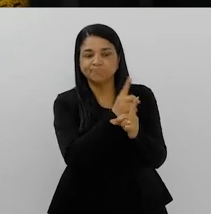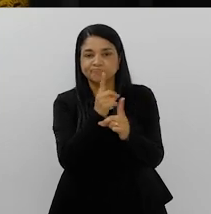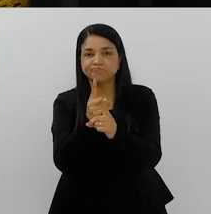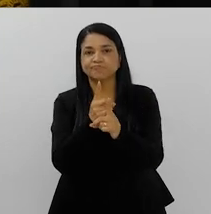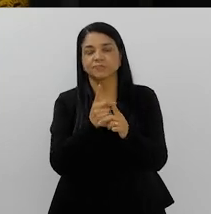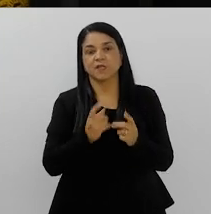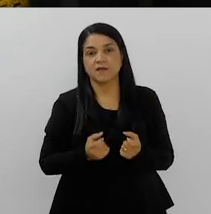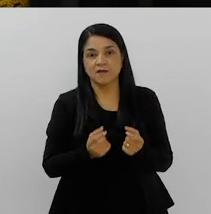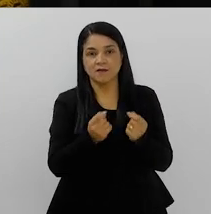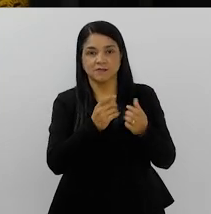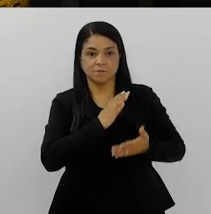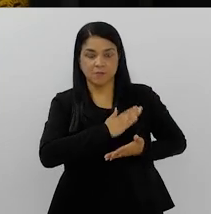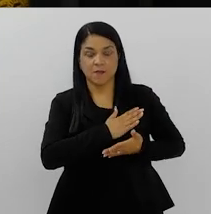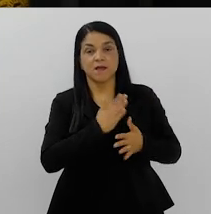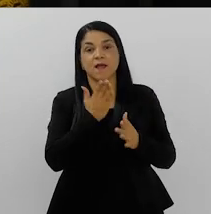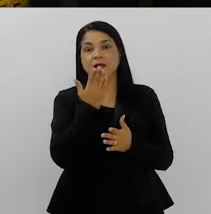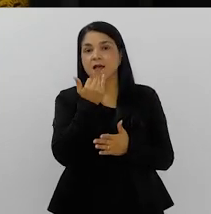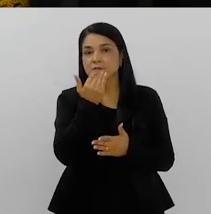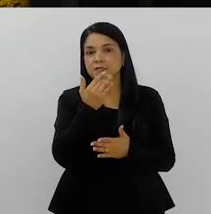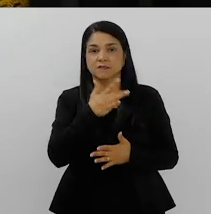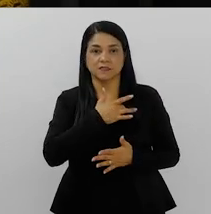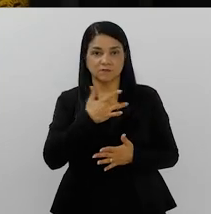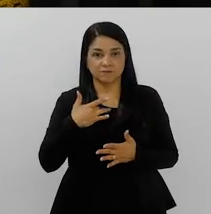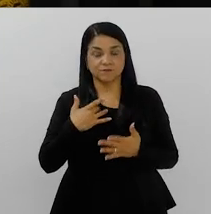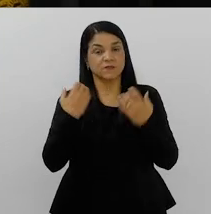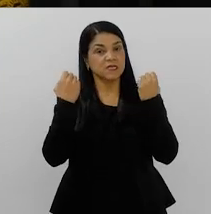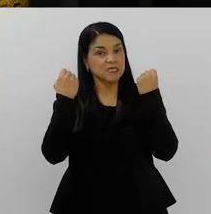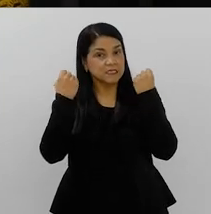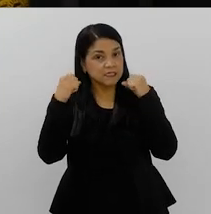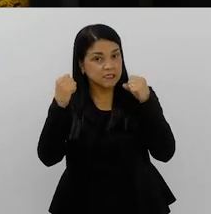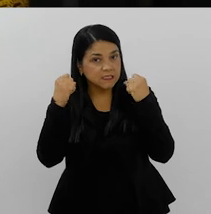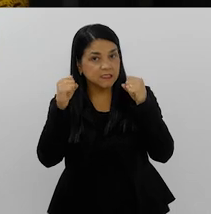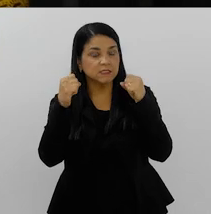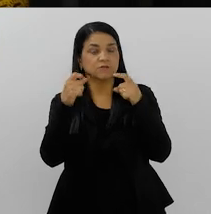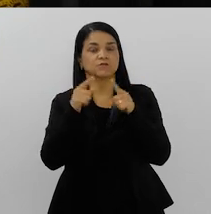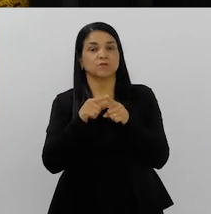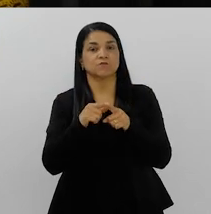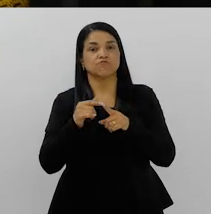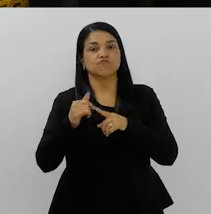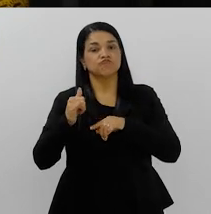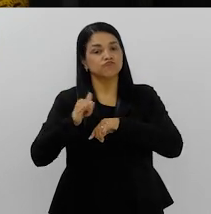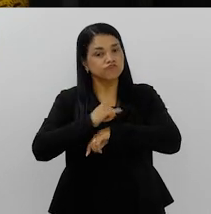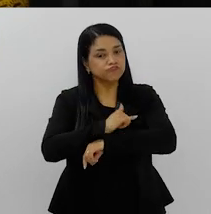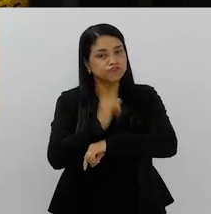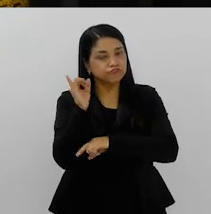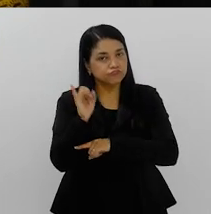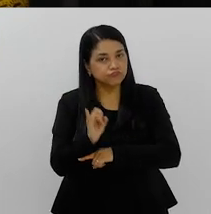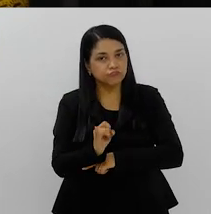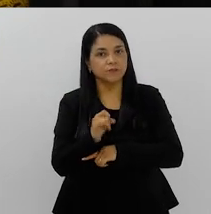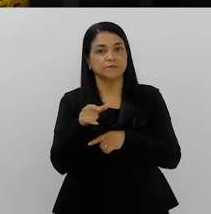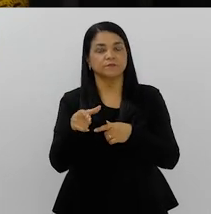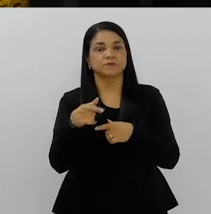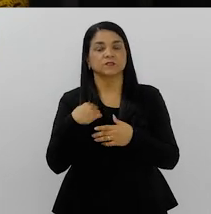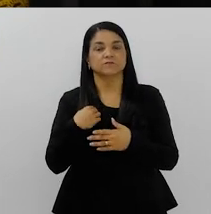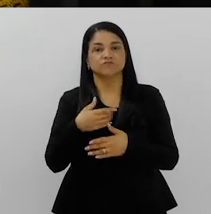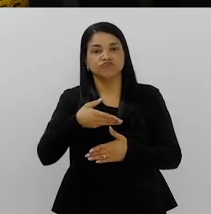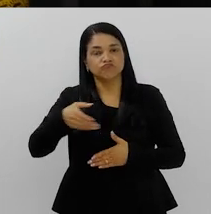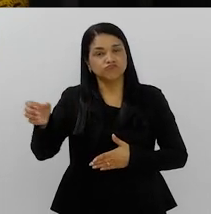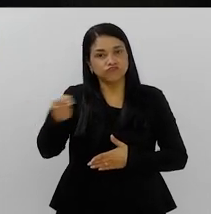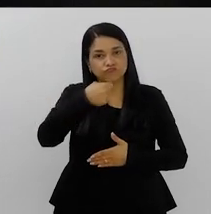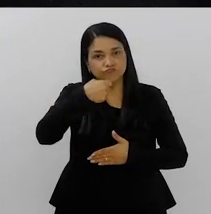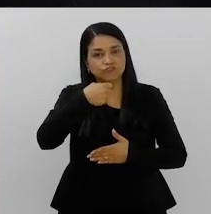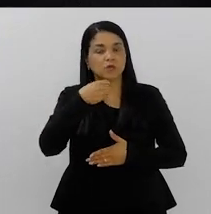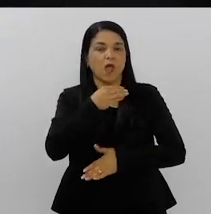mama então normalmente alimentação saudável prática de exercício baixo peso corporal baixa ingesta